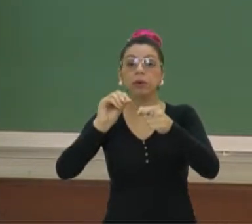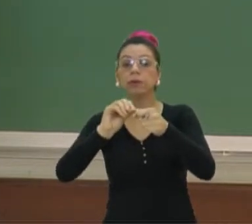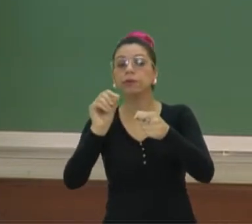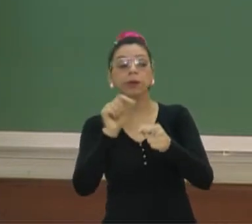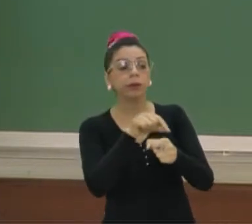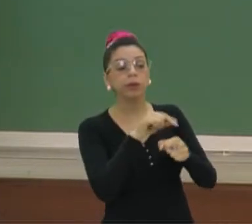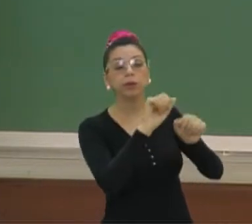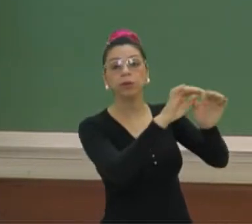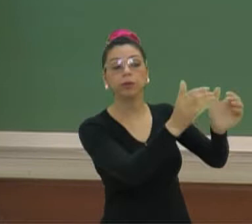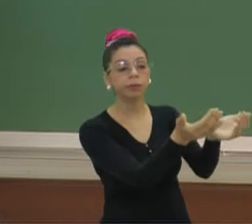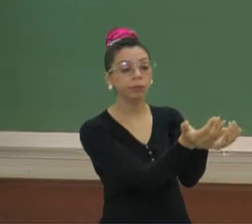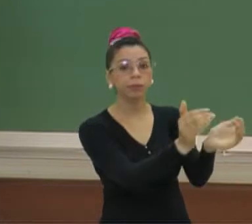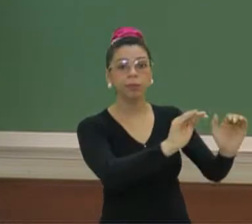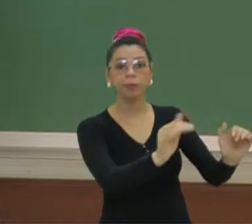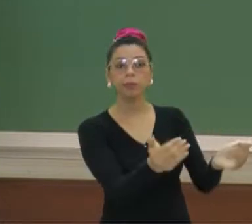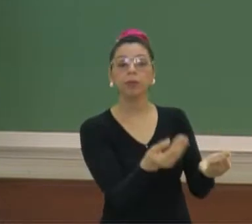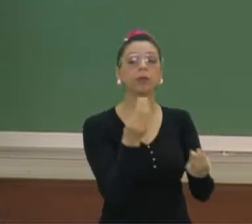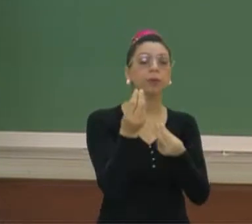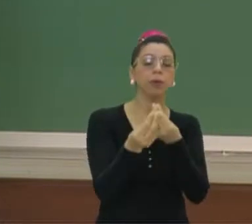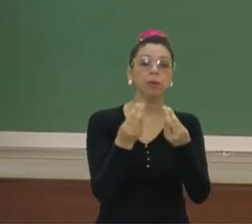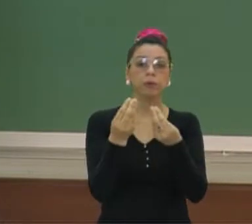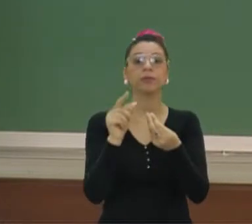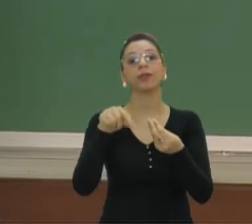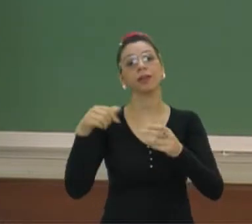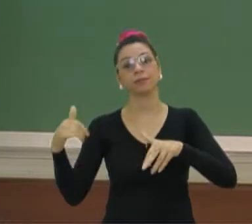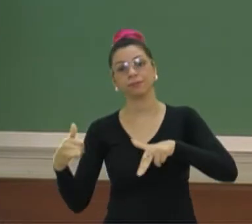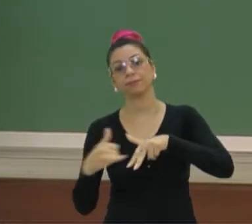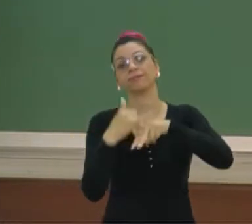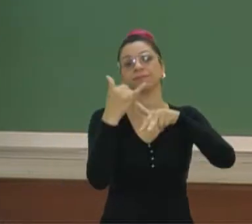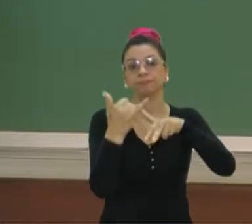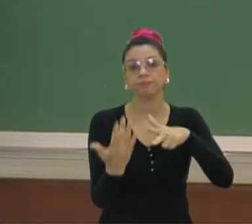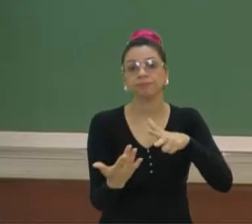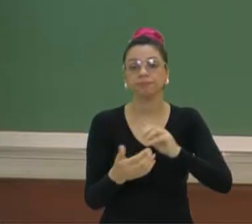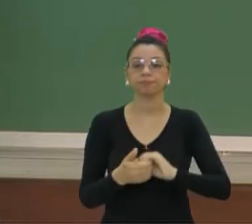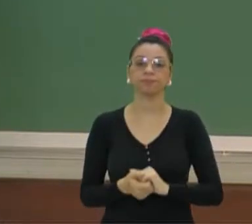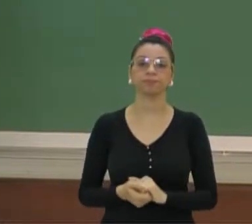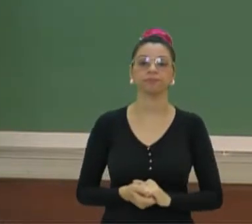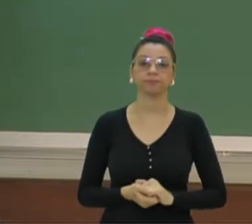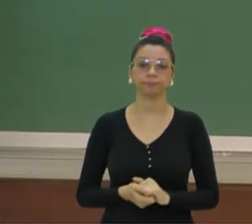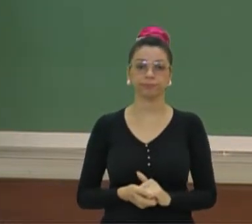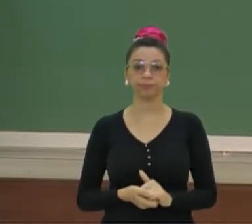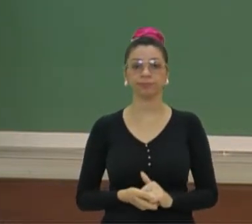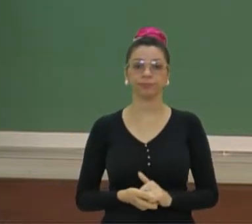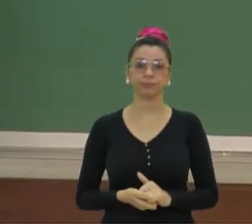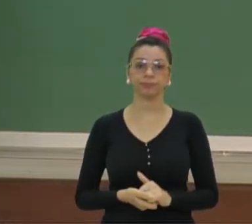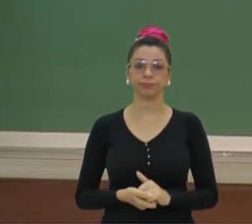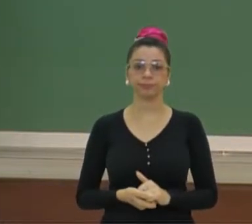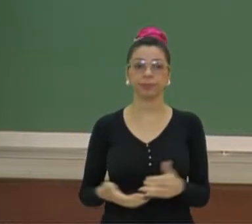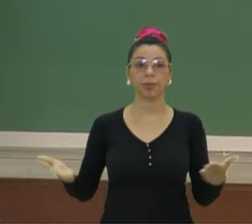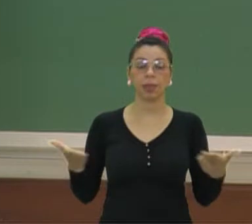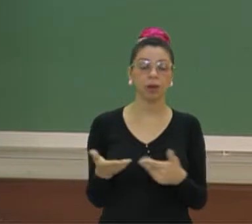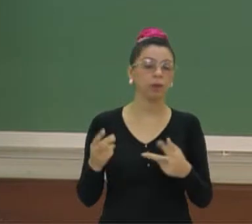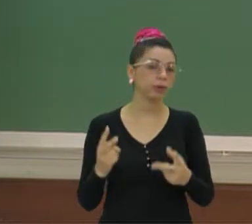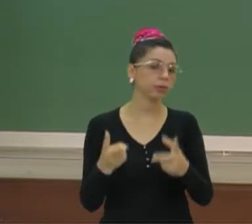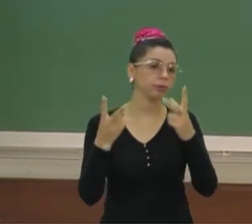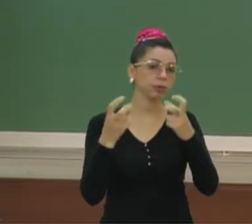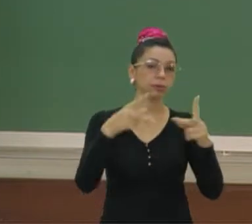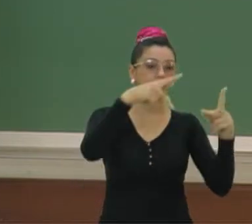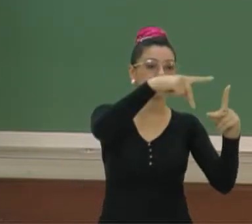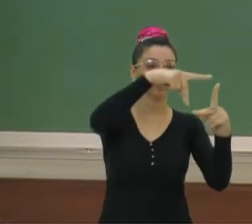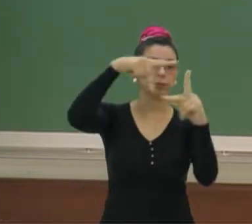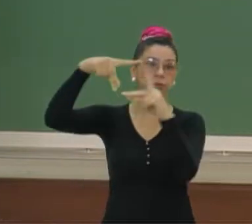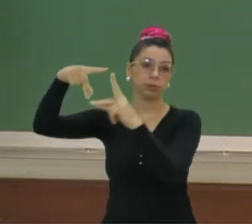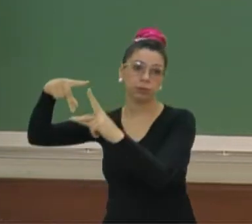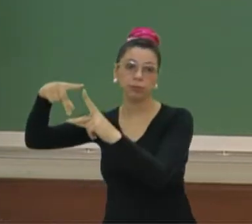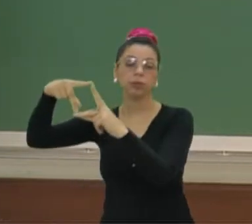gun? By accident, sort of by accident, ok? Agora, observem os dois